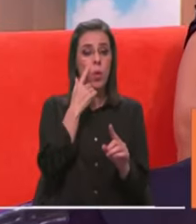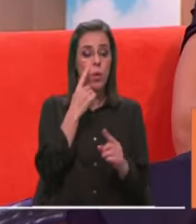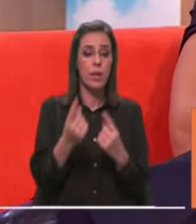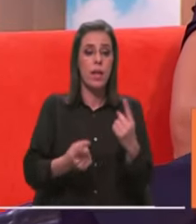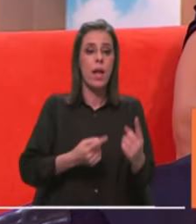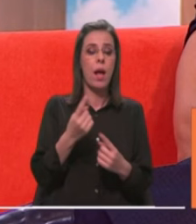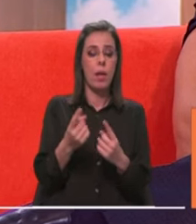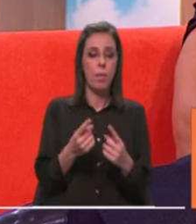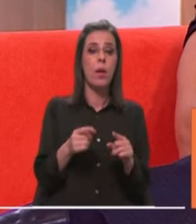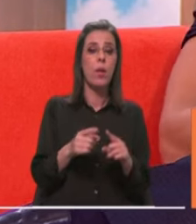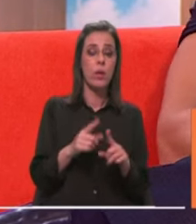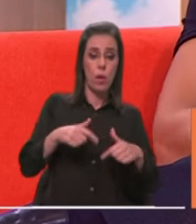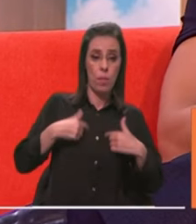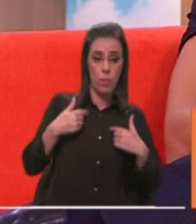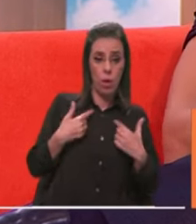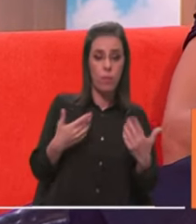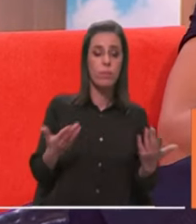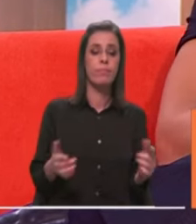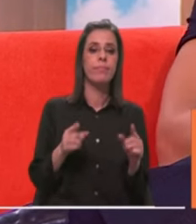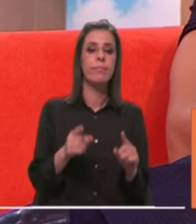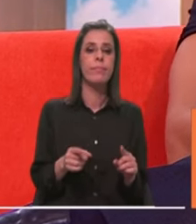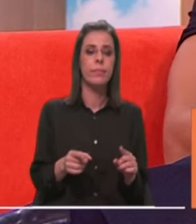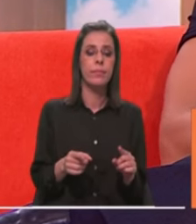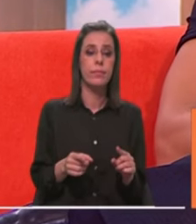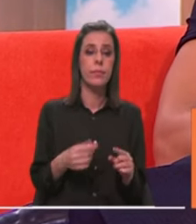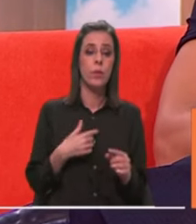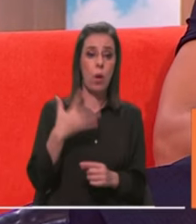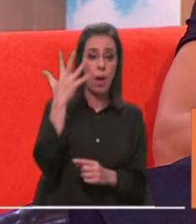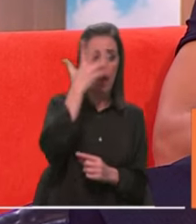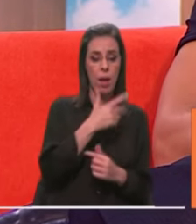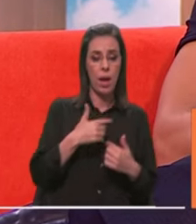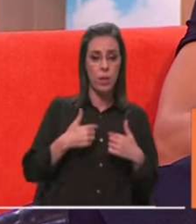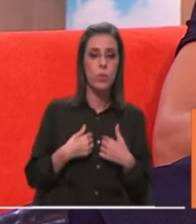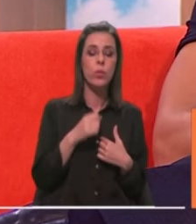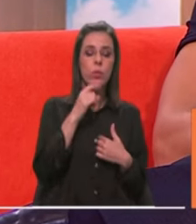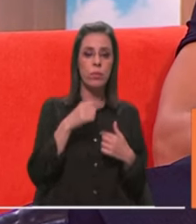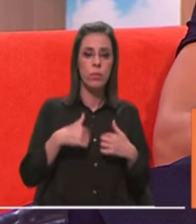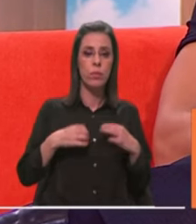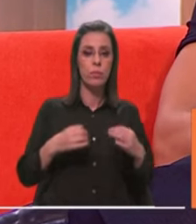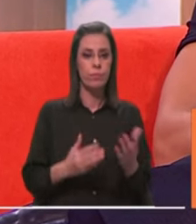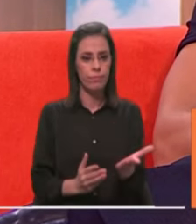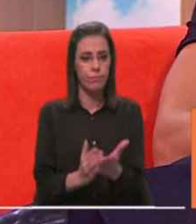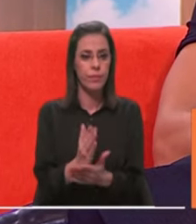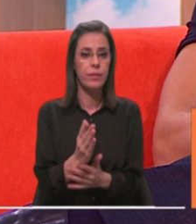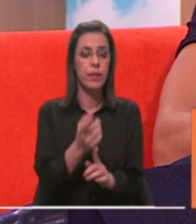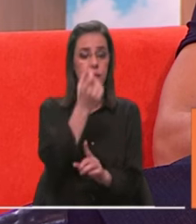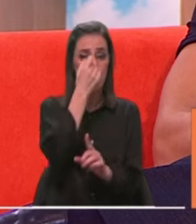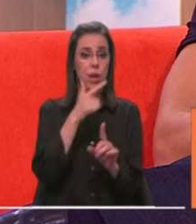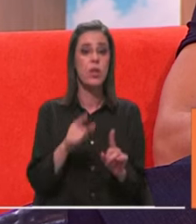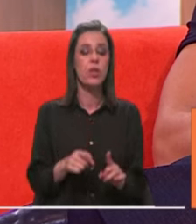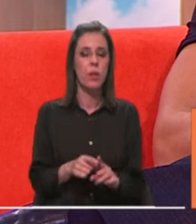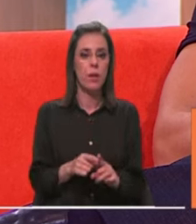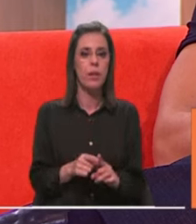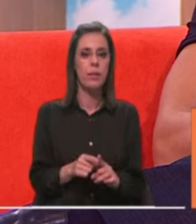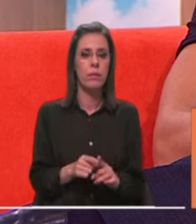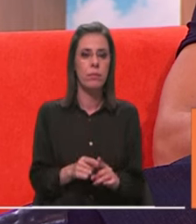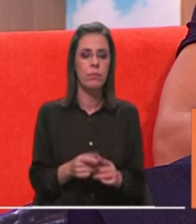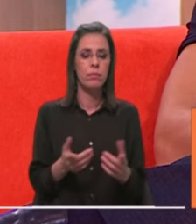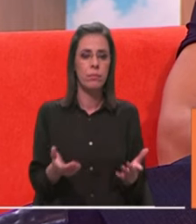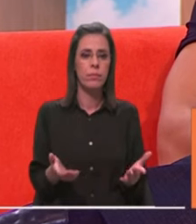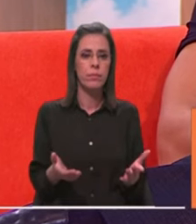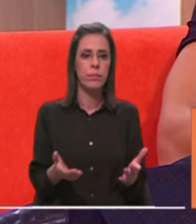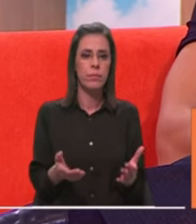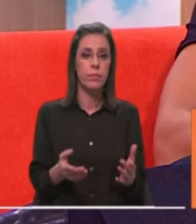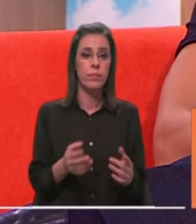qualqu coisa que não sabemos de nós próprios não e eu acho que é aí que nós estamos enquanto atores que nós podemos realmente avançar uma história não é é